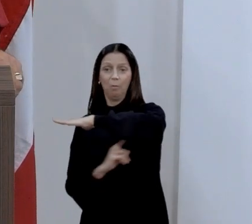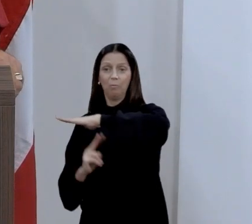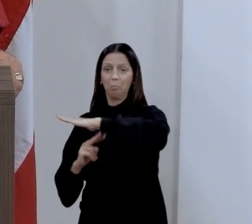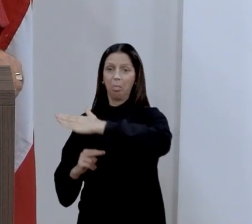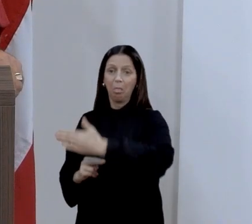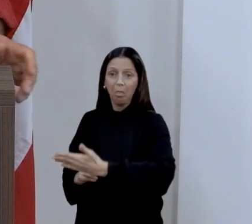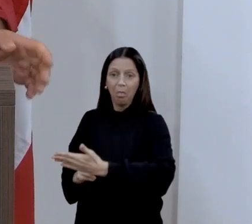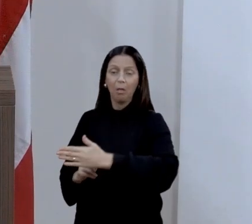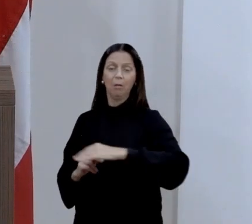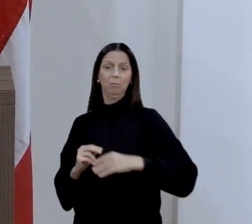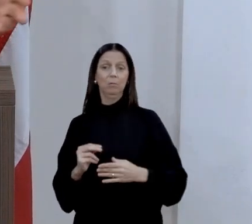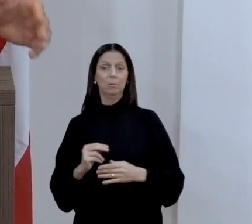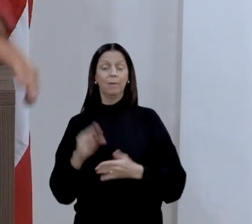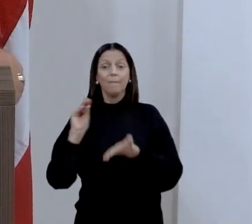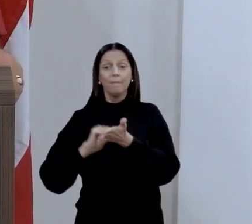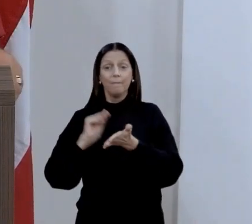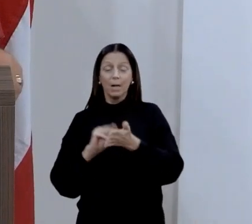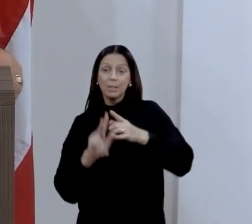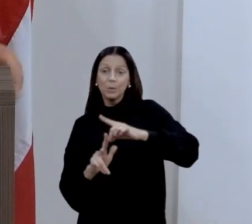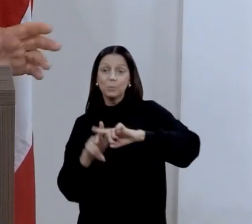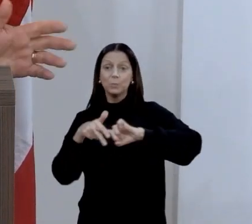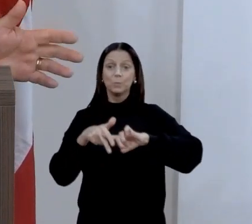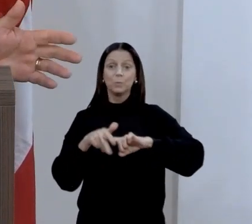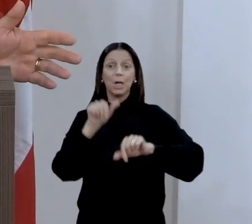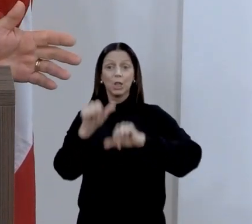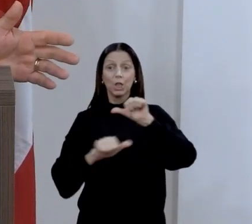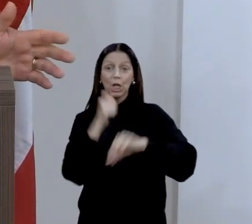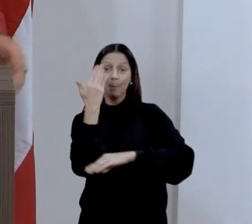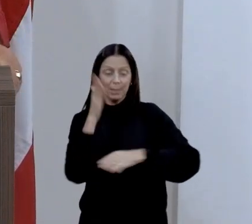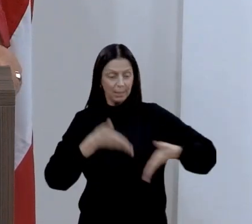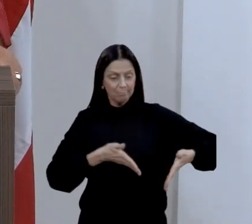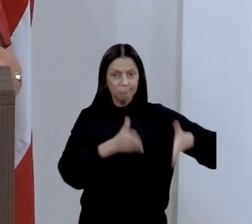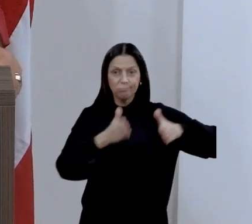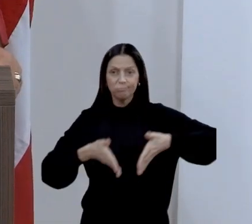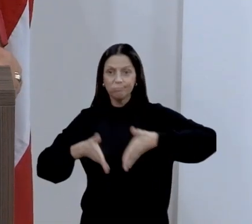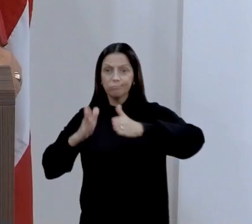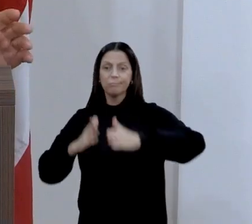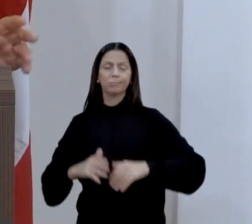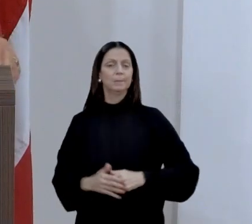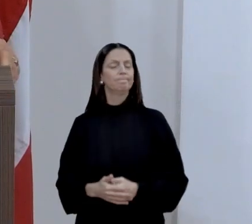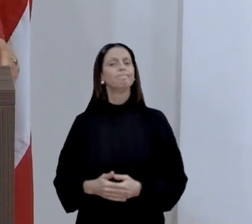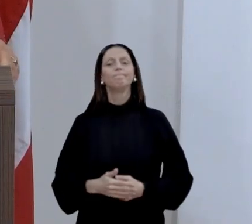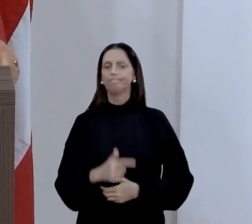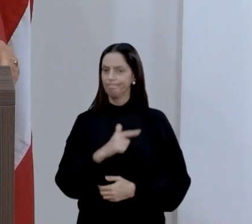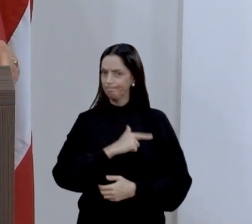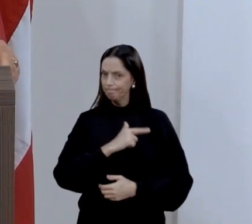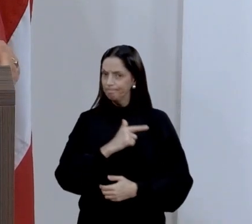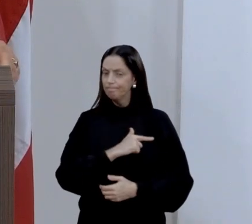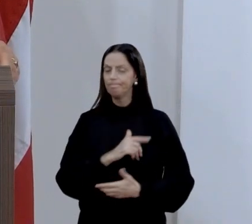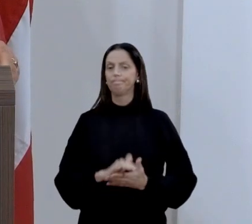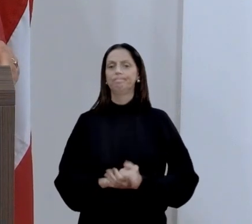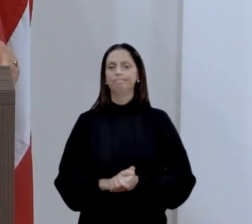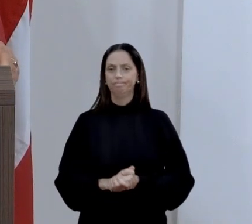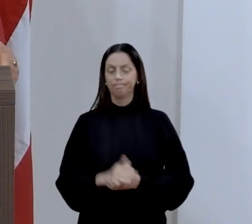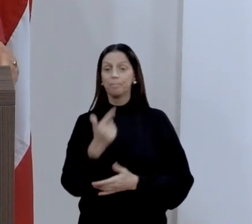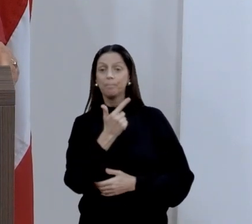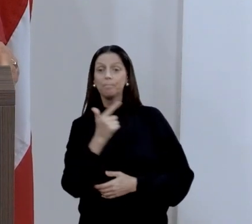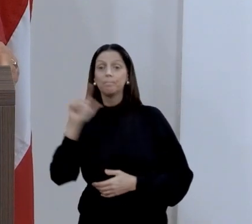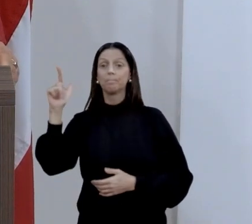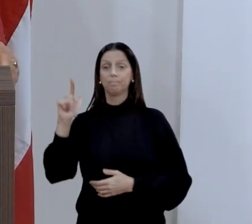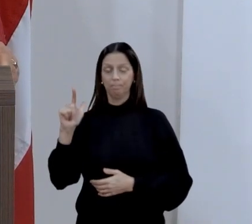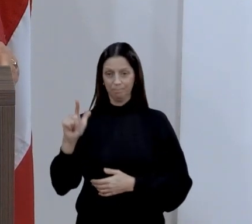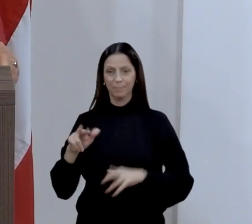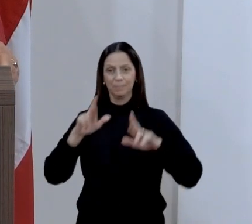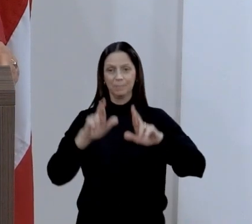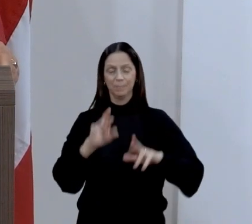uma manutenção básica ali da troca de pranchões, enfim, está feia a situação, né? Na sequência aí, lá também na região sul, lá